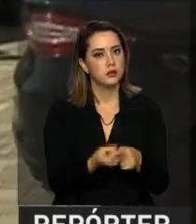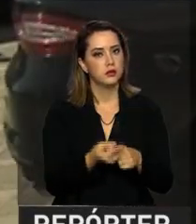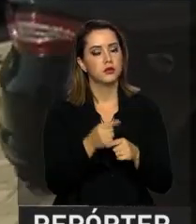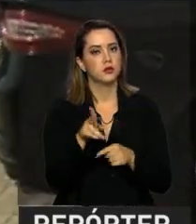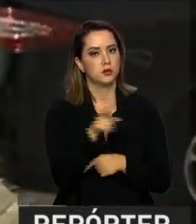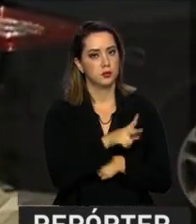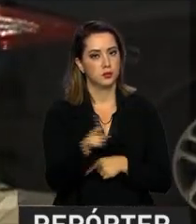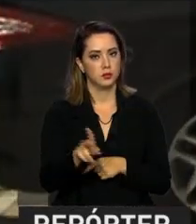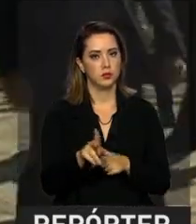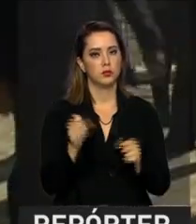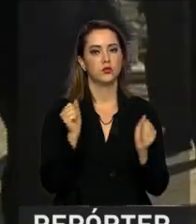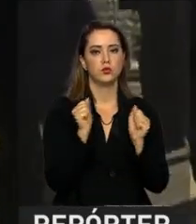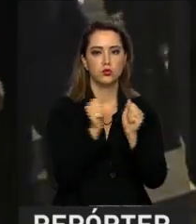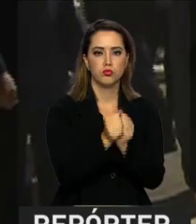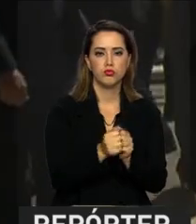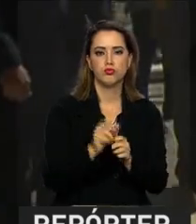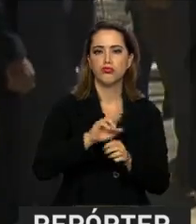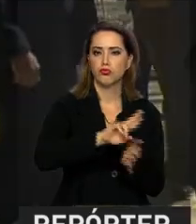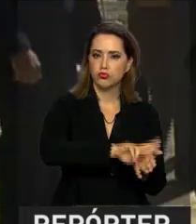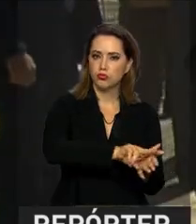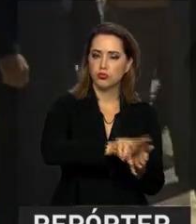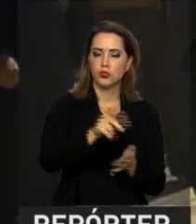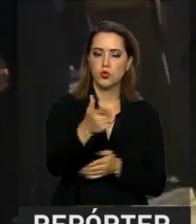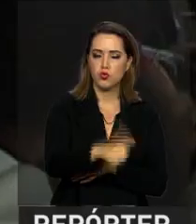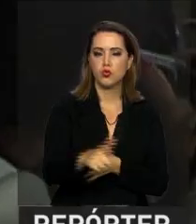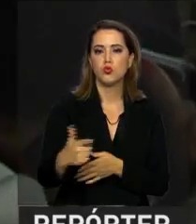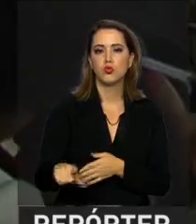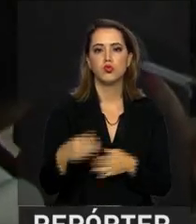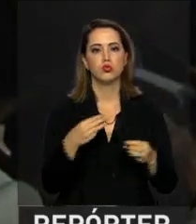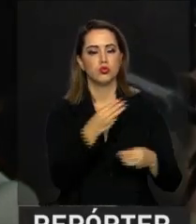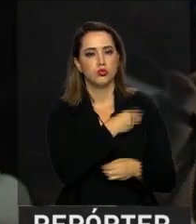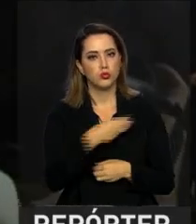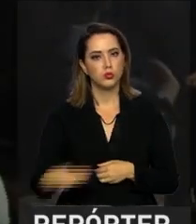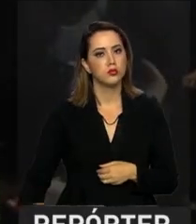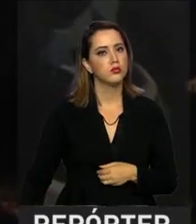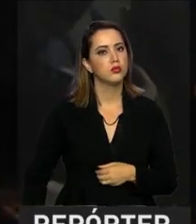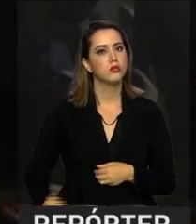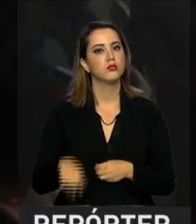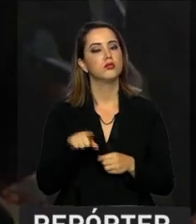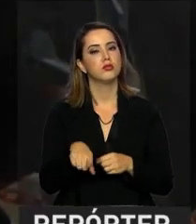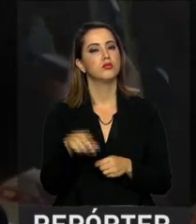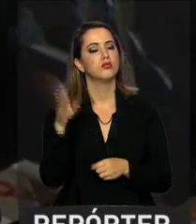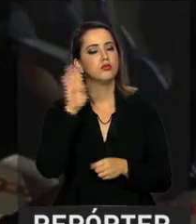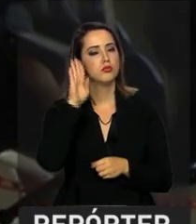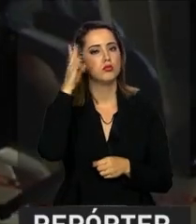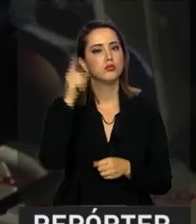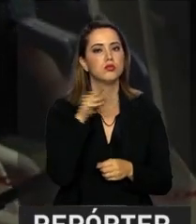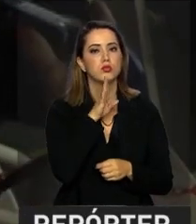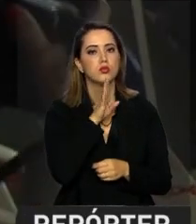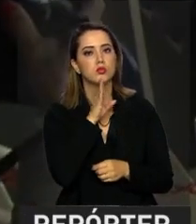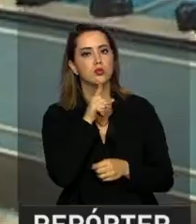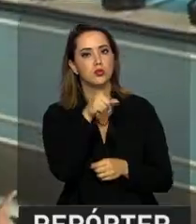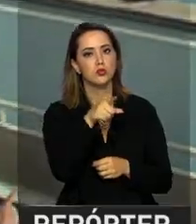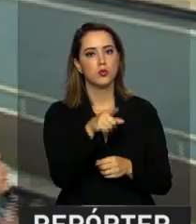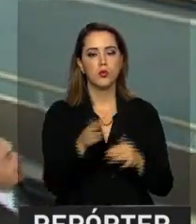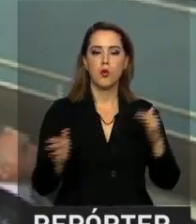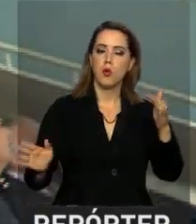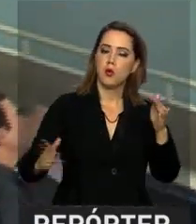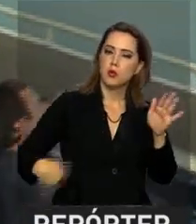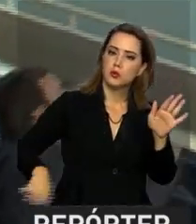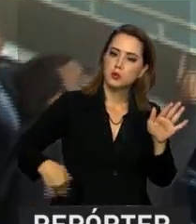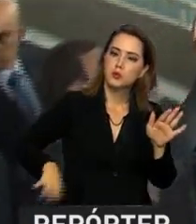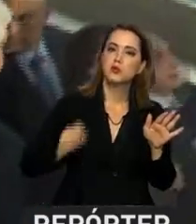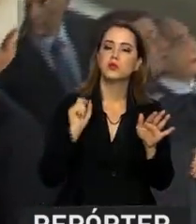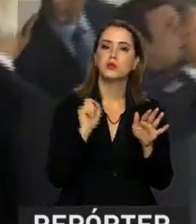autoridades municipais estaduais e ministros que acompanharam a visita foram conhecer o estádio Aquático que é o